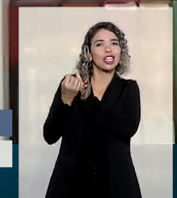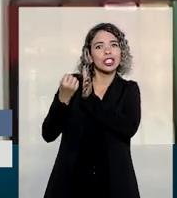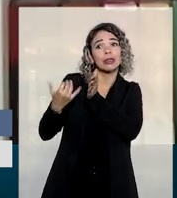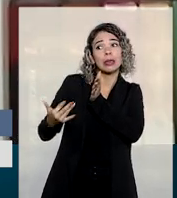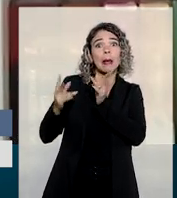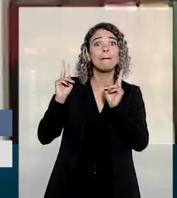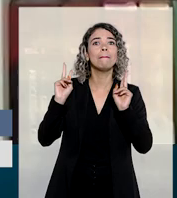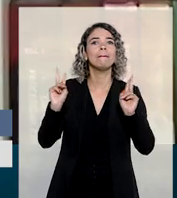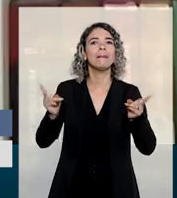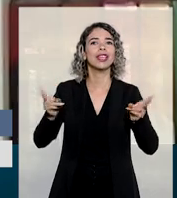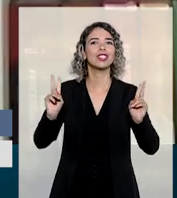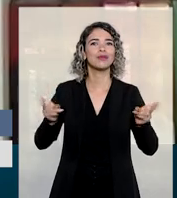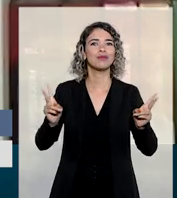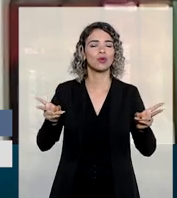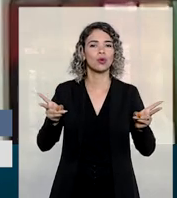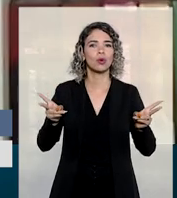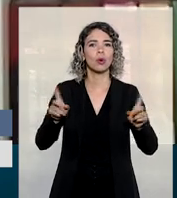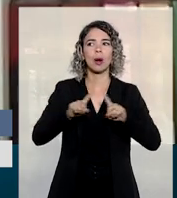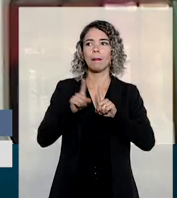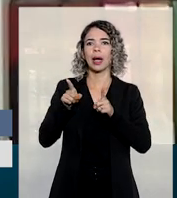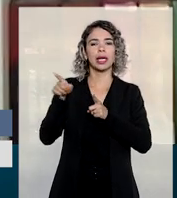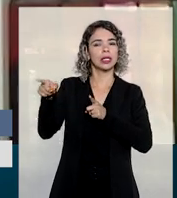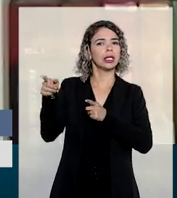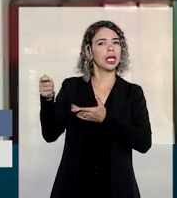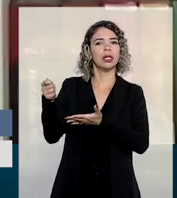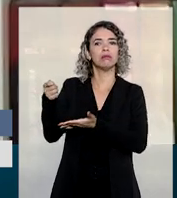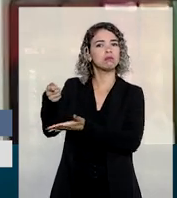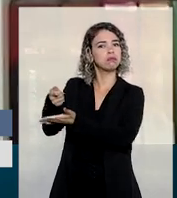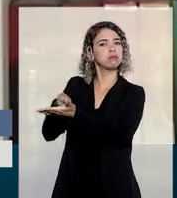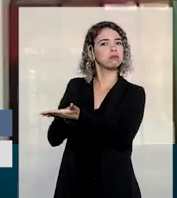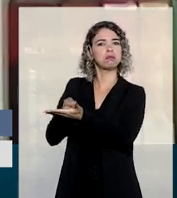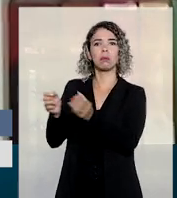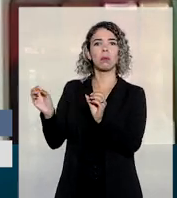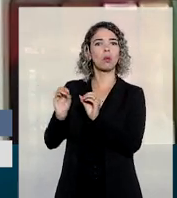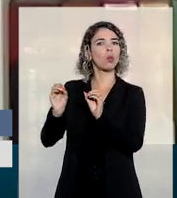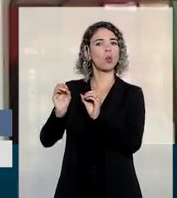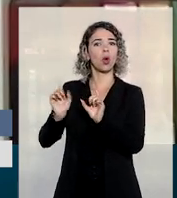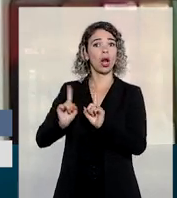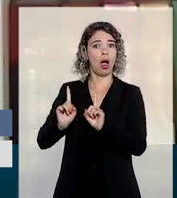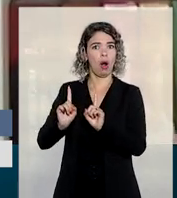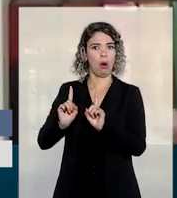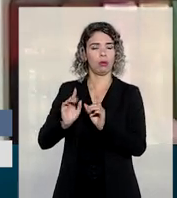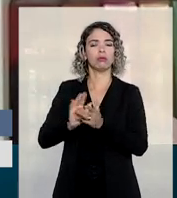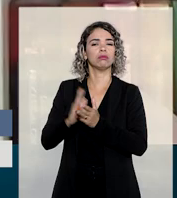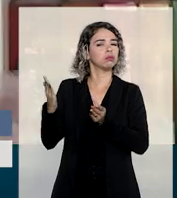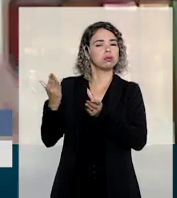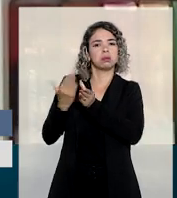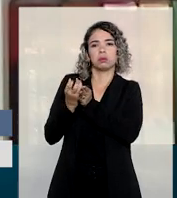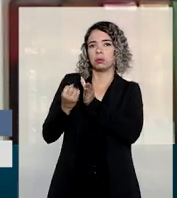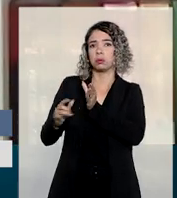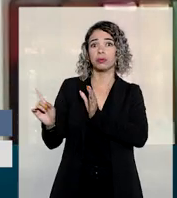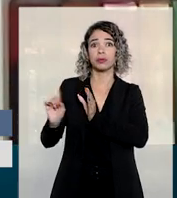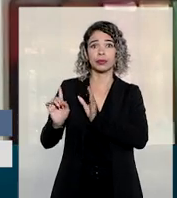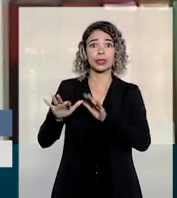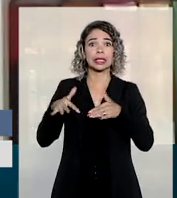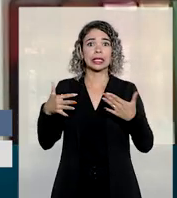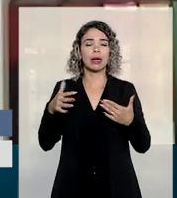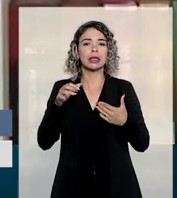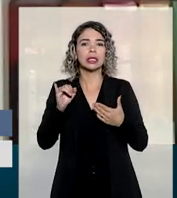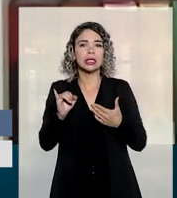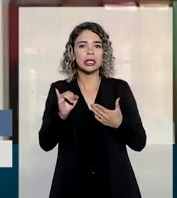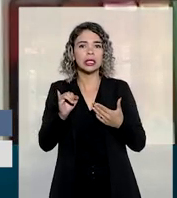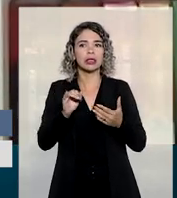àquele ponto e não oponha os seus embargos de declaração. Quer dizer, o fato de não